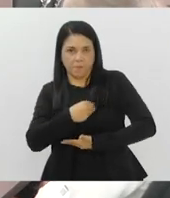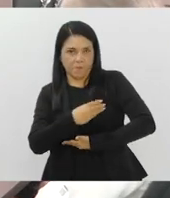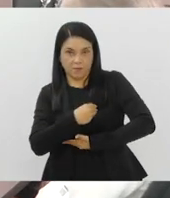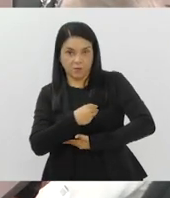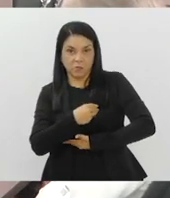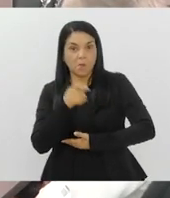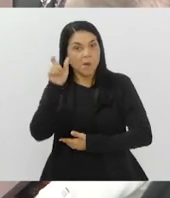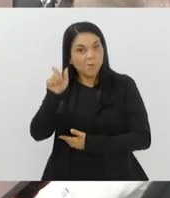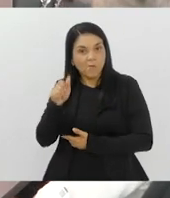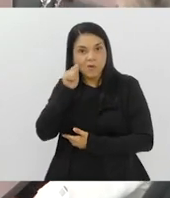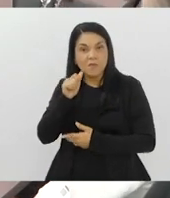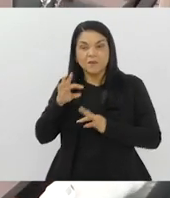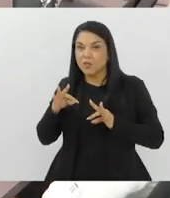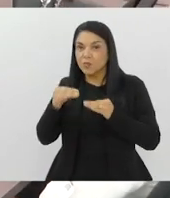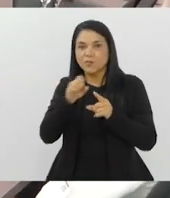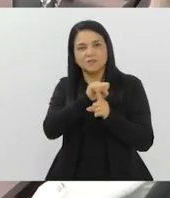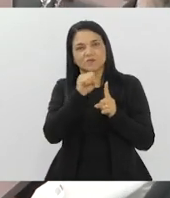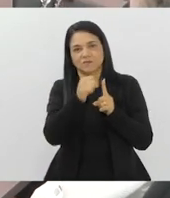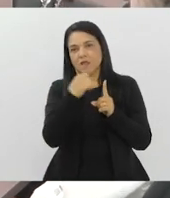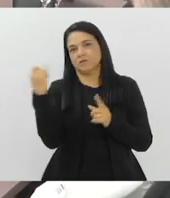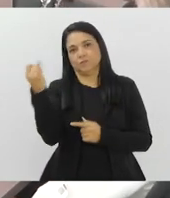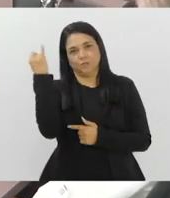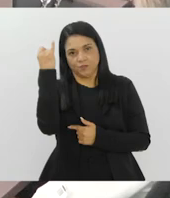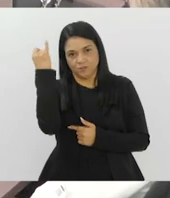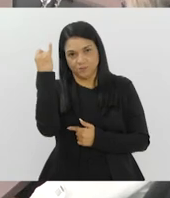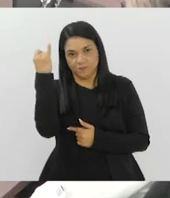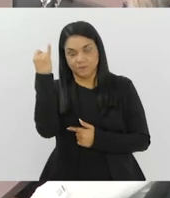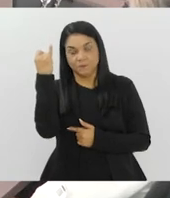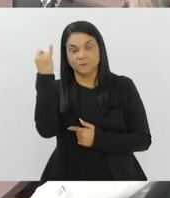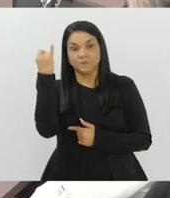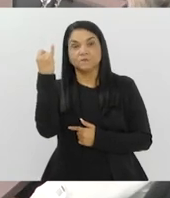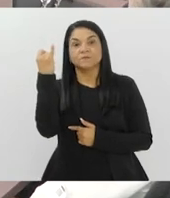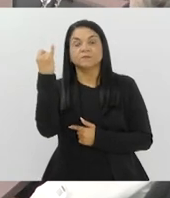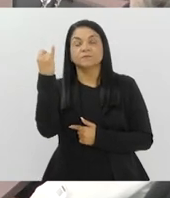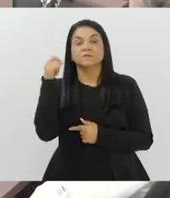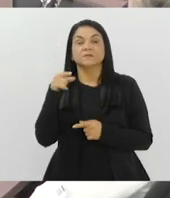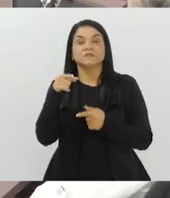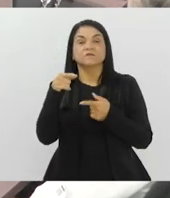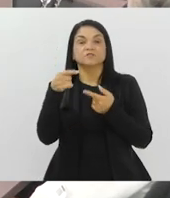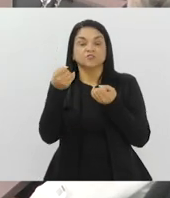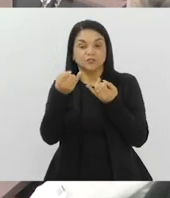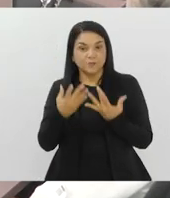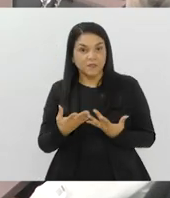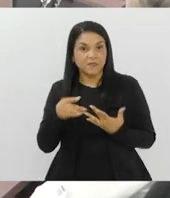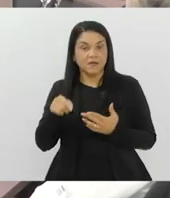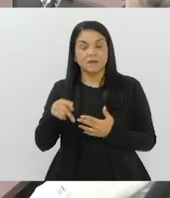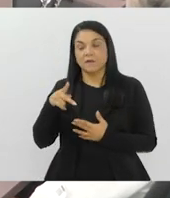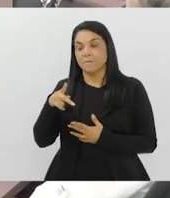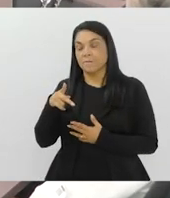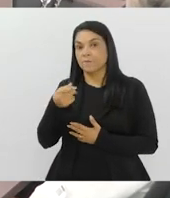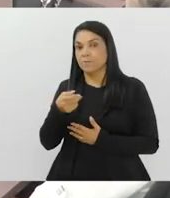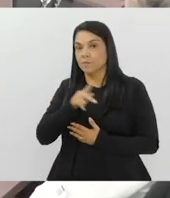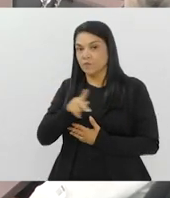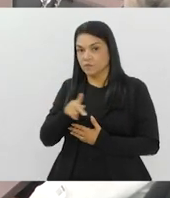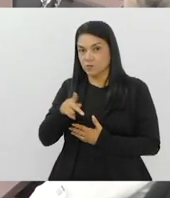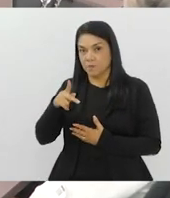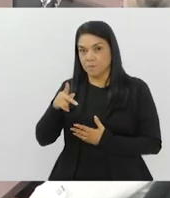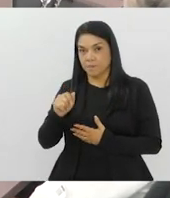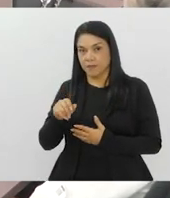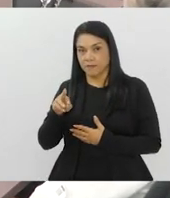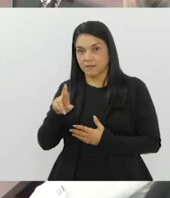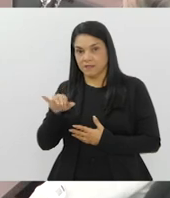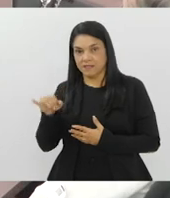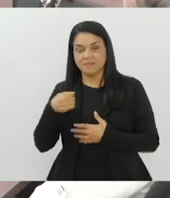mas para toda a sociedade. É quando a gente fala aqui, a professora Patrícia traz uma série de